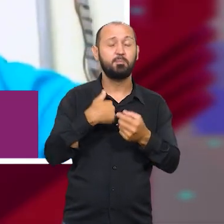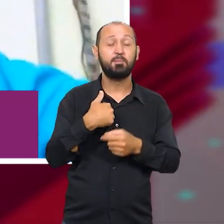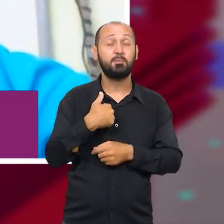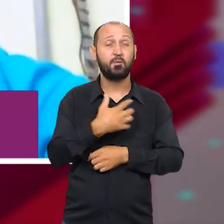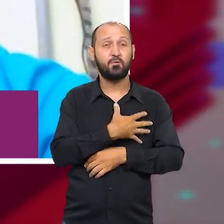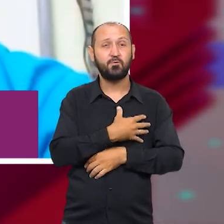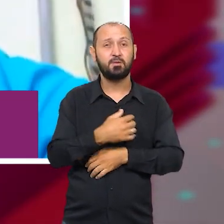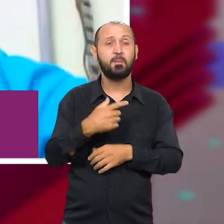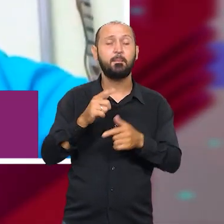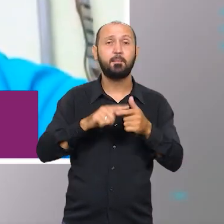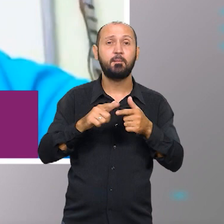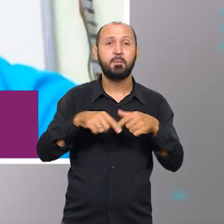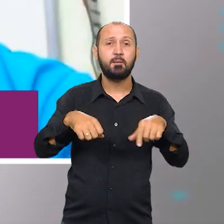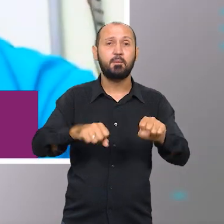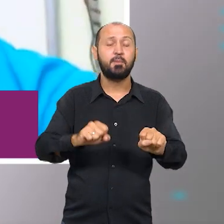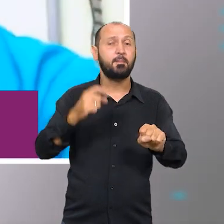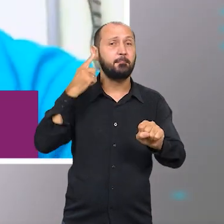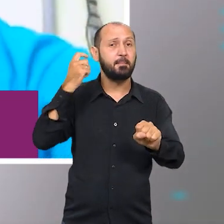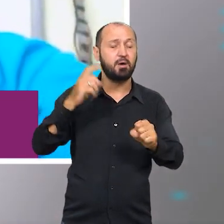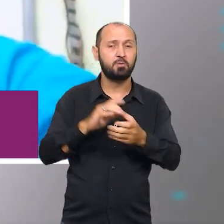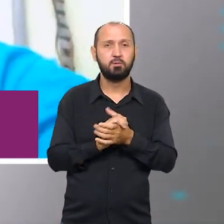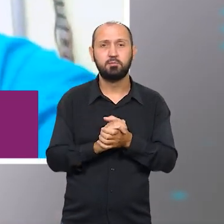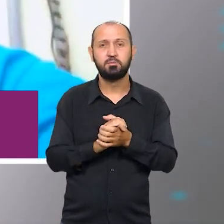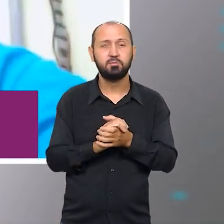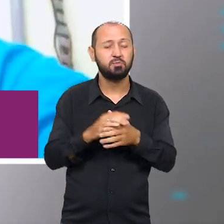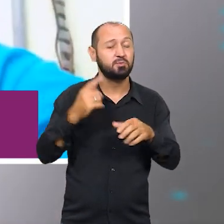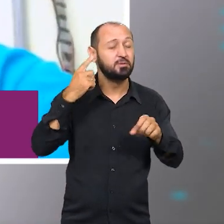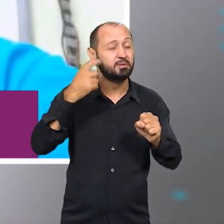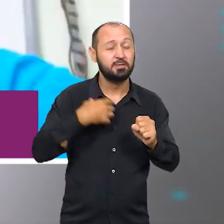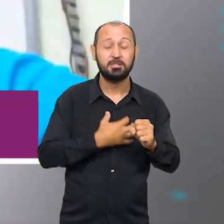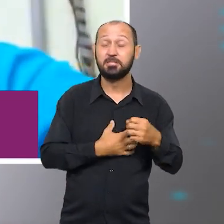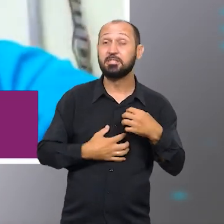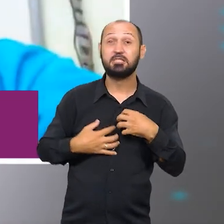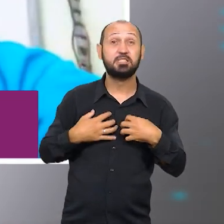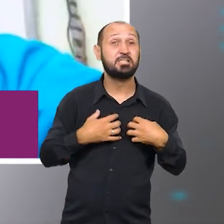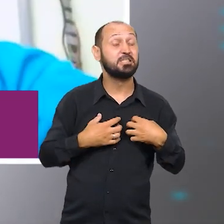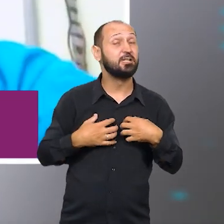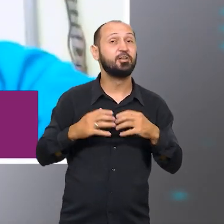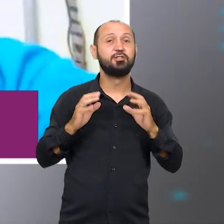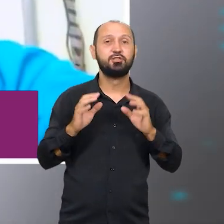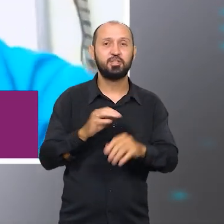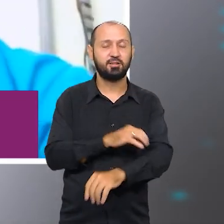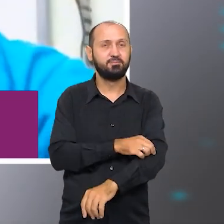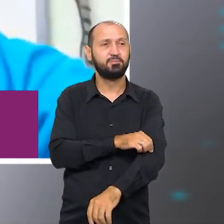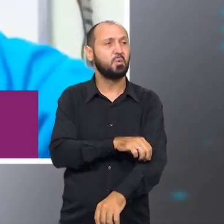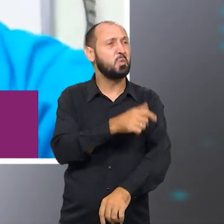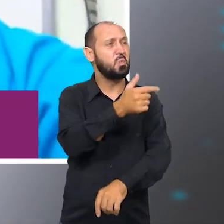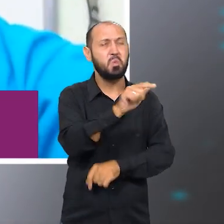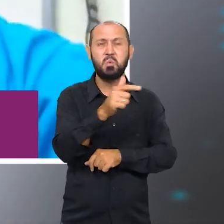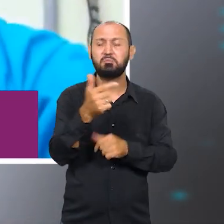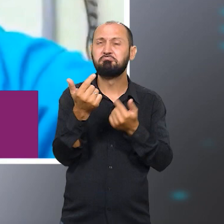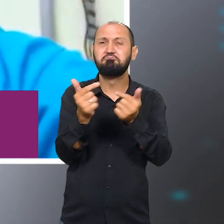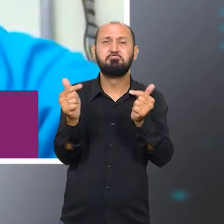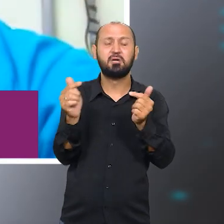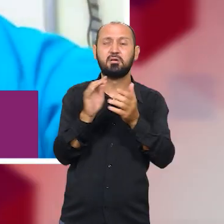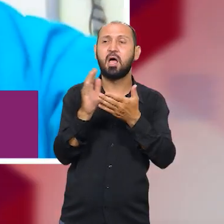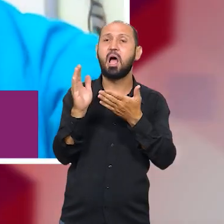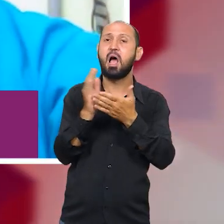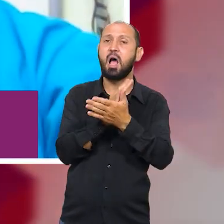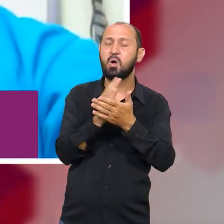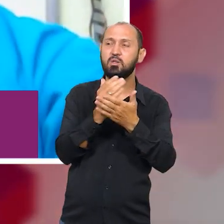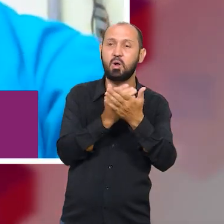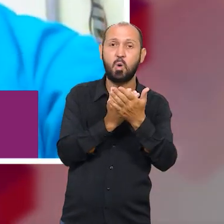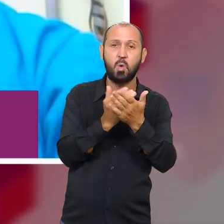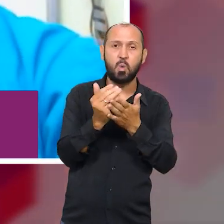com barulho de moto. Só esse barulho da moto que incomoda ele. Mas outras coisas não. Tem uns que também eles entram